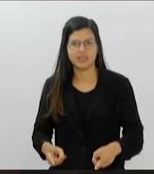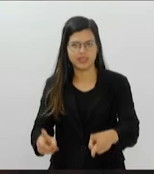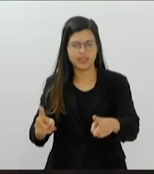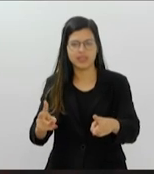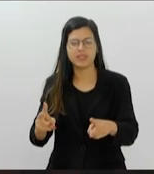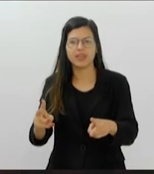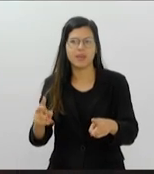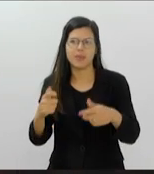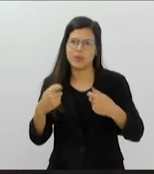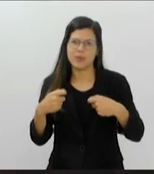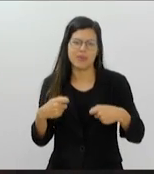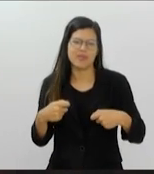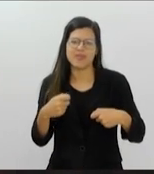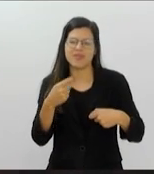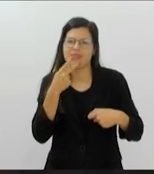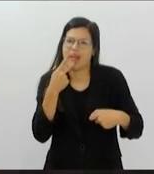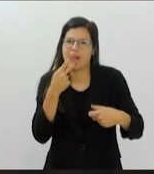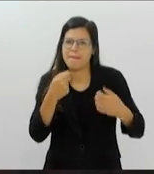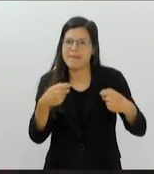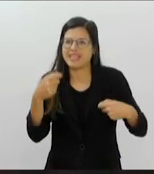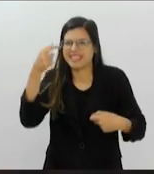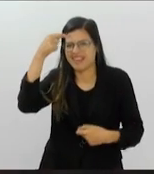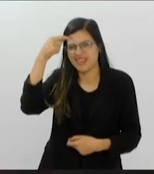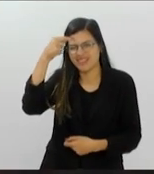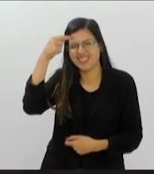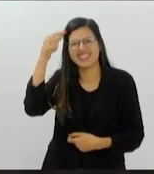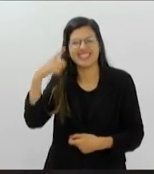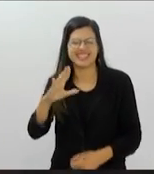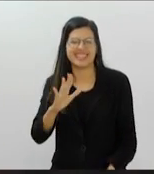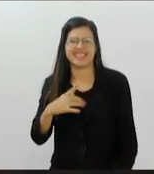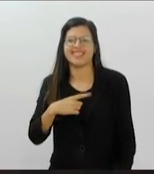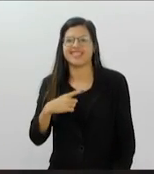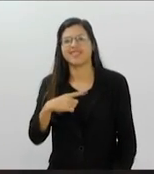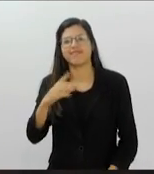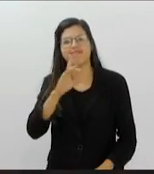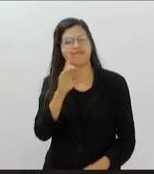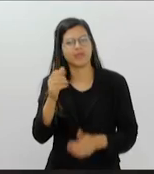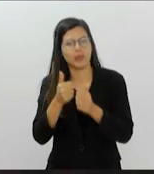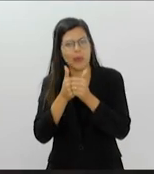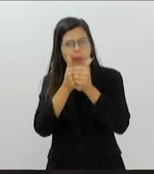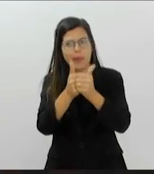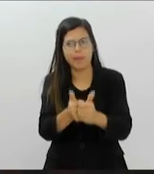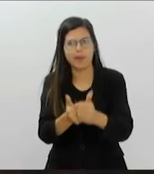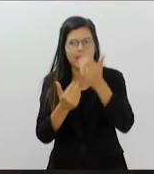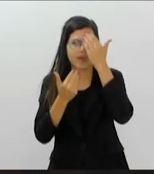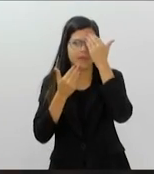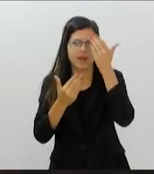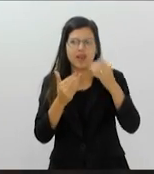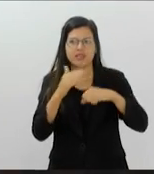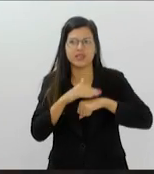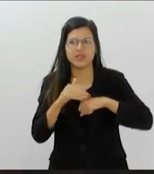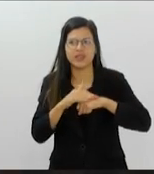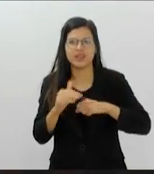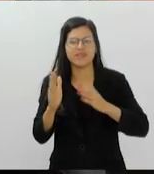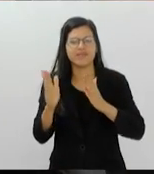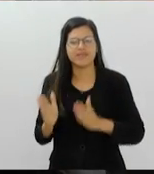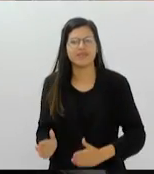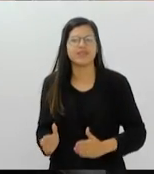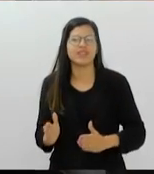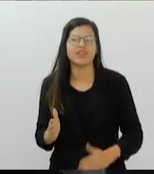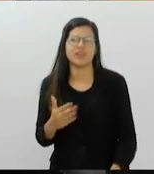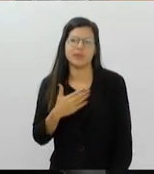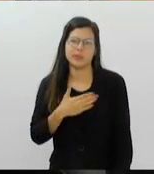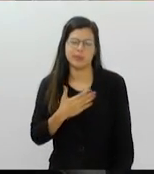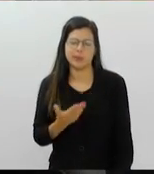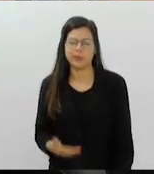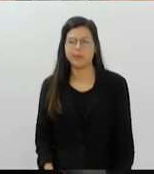não preciso desejar mais, e que Deus te acompanhe sempre nessa caminhada. Obrigado por todo o carinho e fidelidade para comigo, meu irmão.